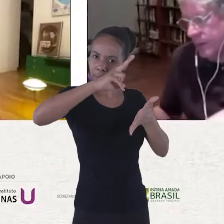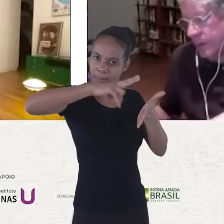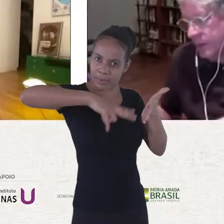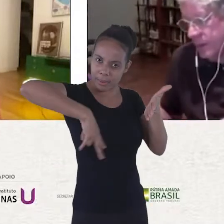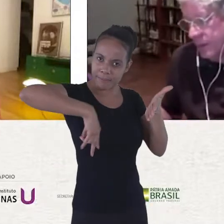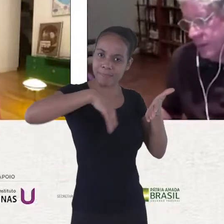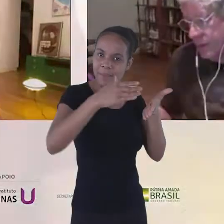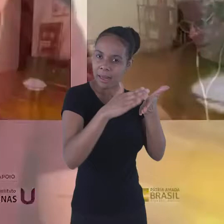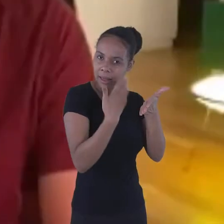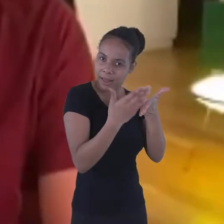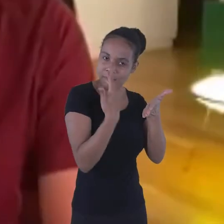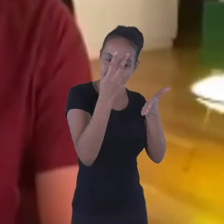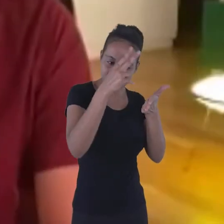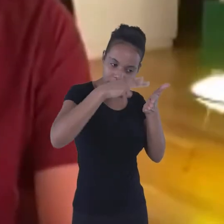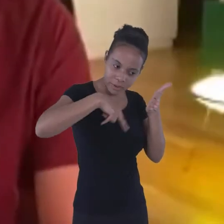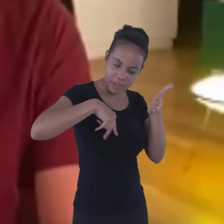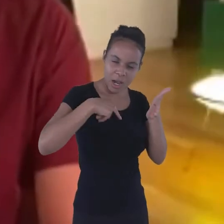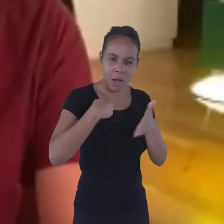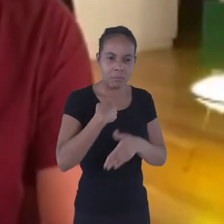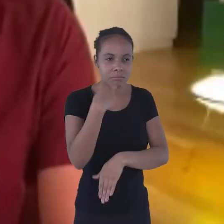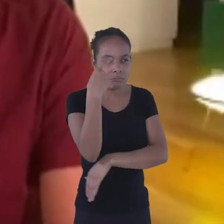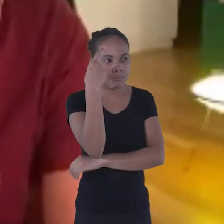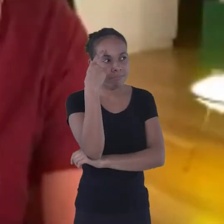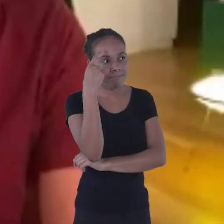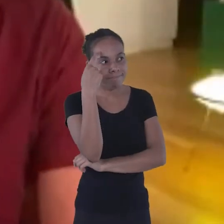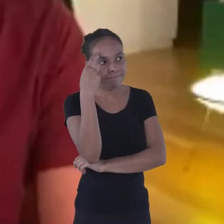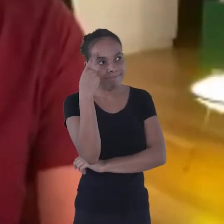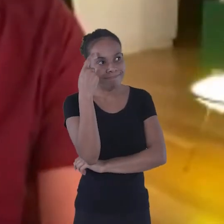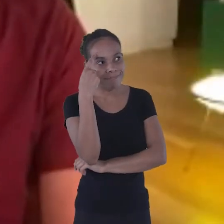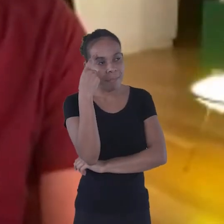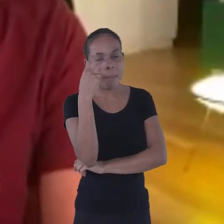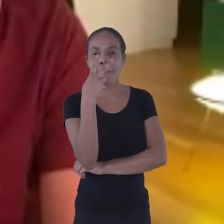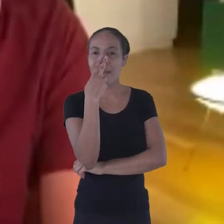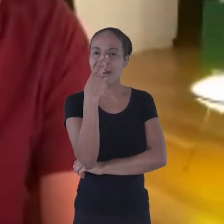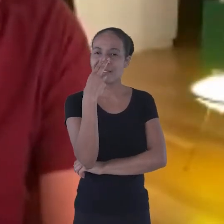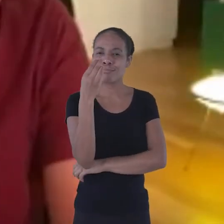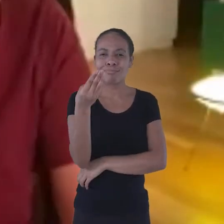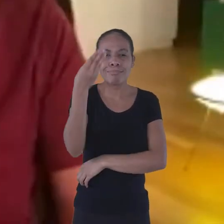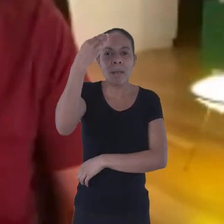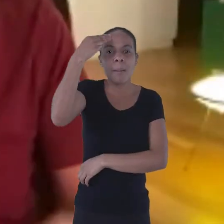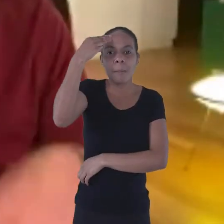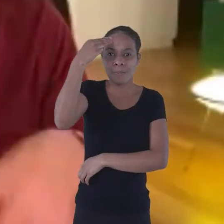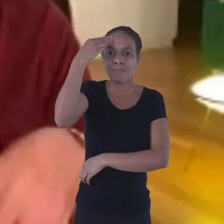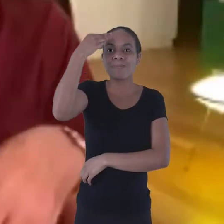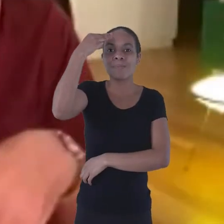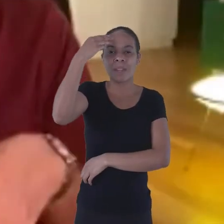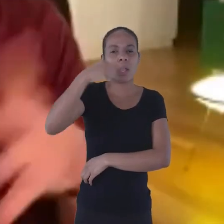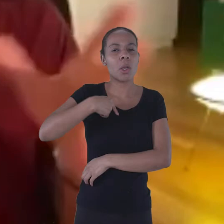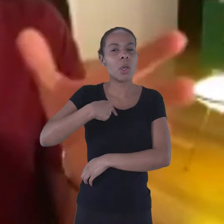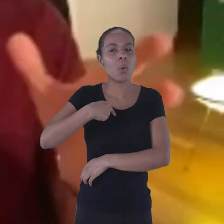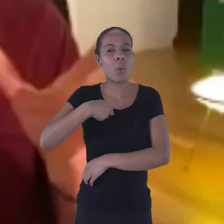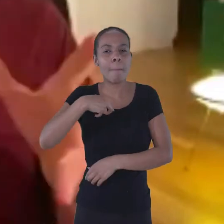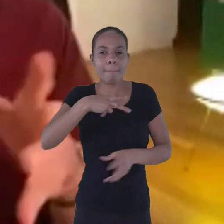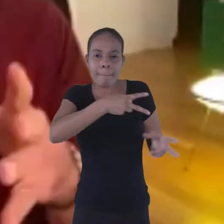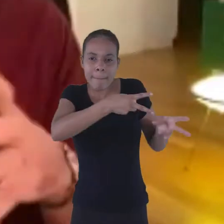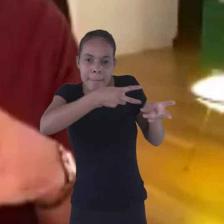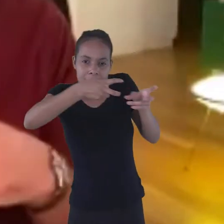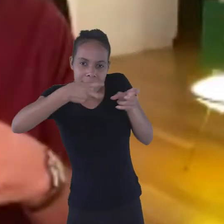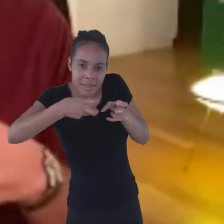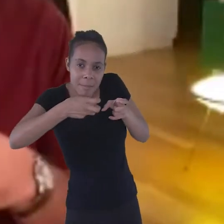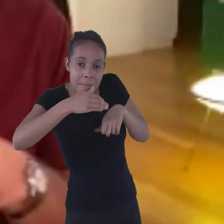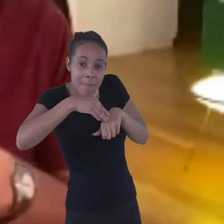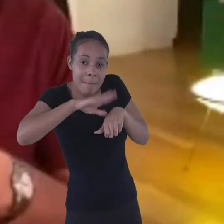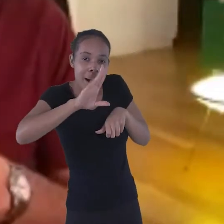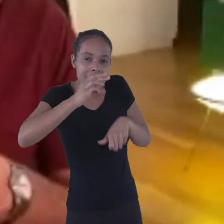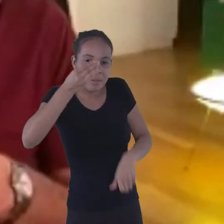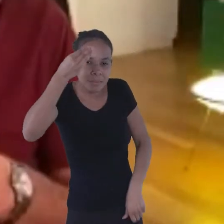numa coisa mais memorialista mesmo, do que criação. Eu vejo que você explode na